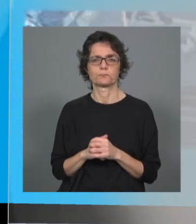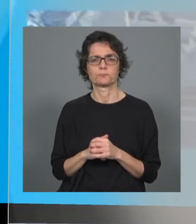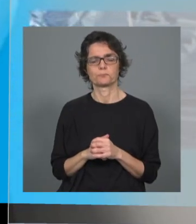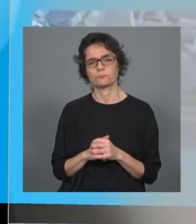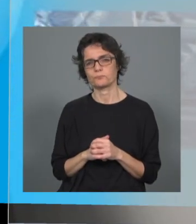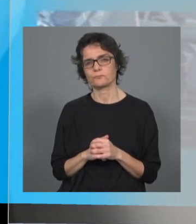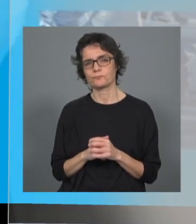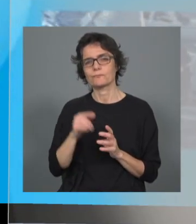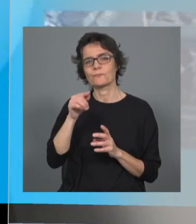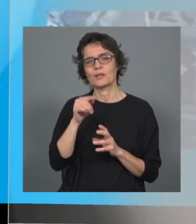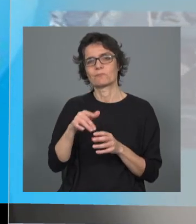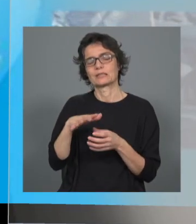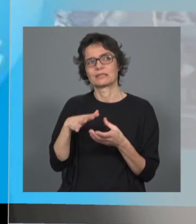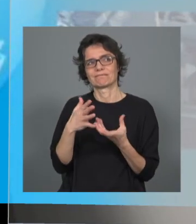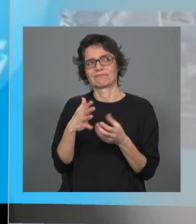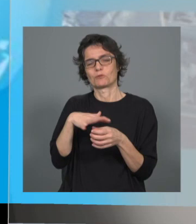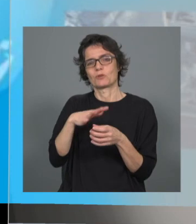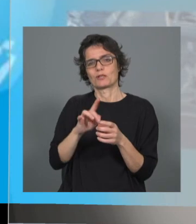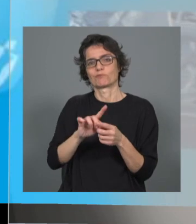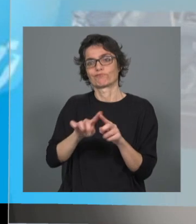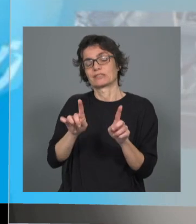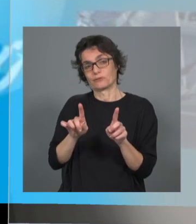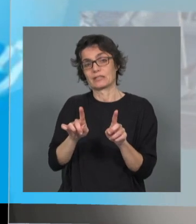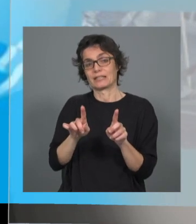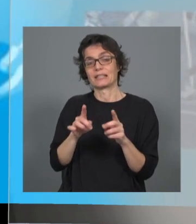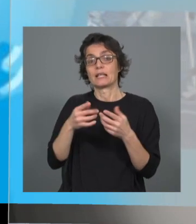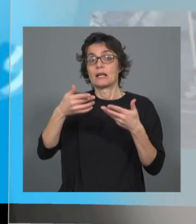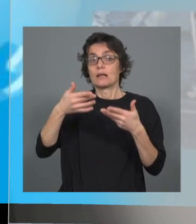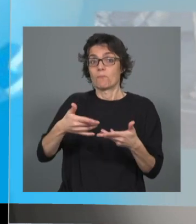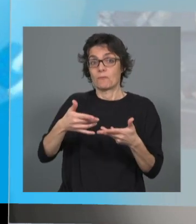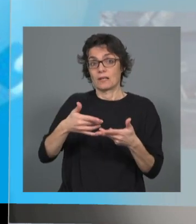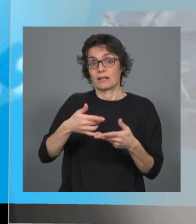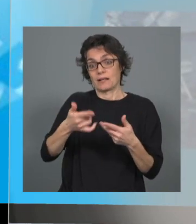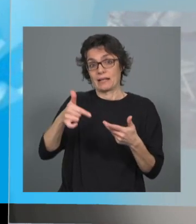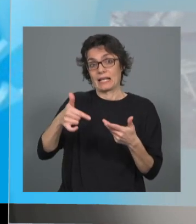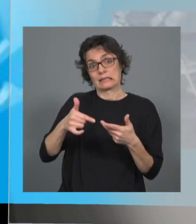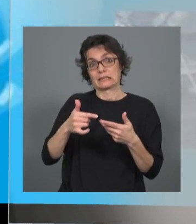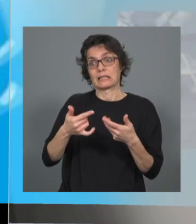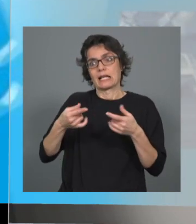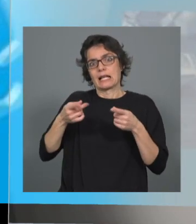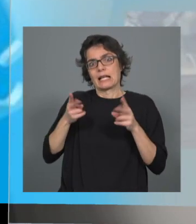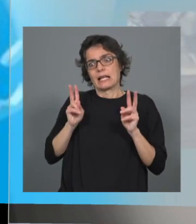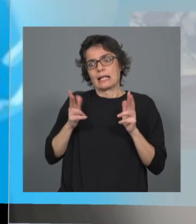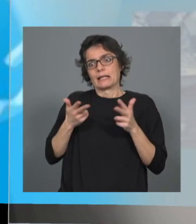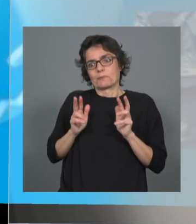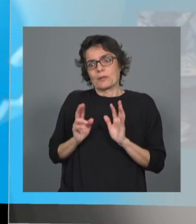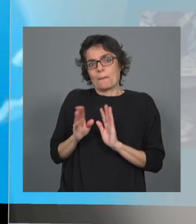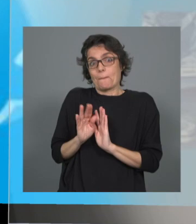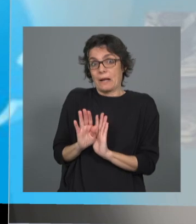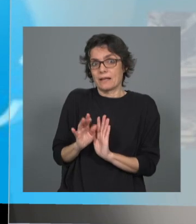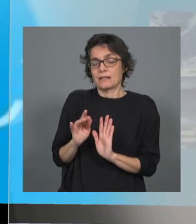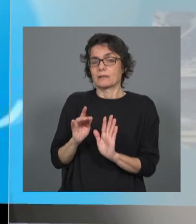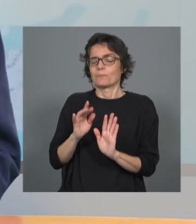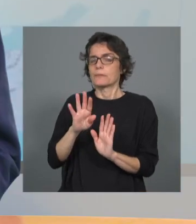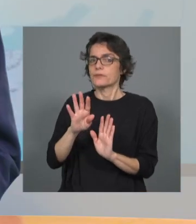realidade alterada, mas já com mais liberdade, porém a liberdade é coisa que para muitos não existe,